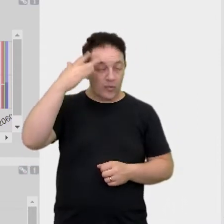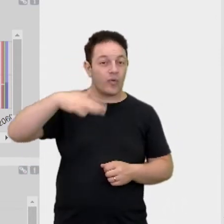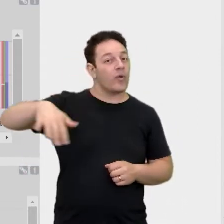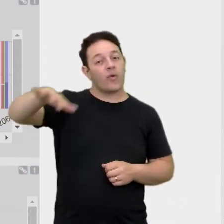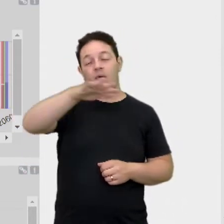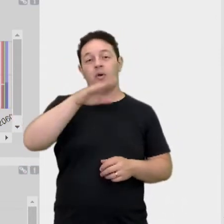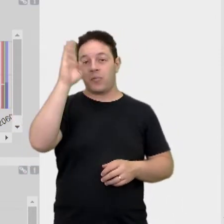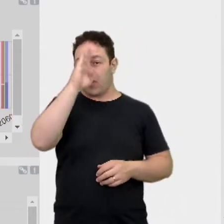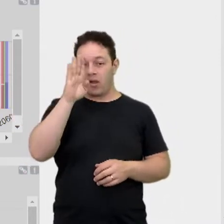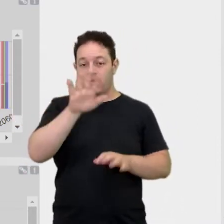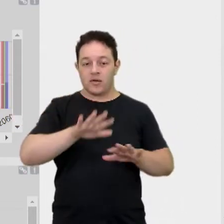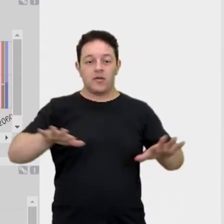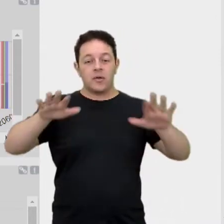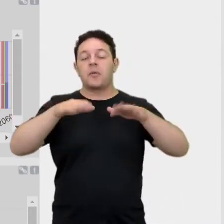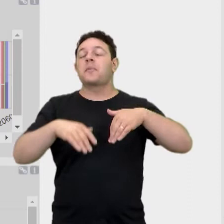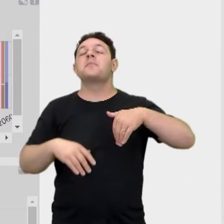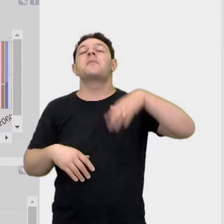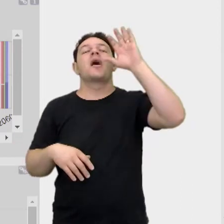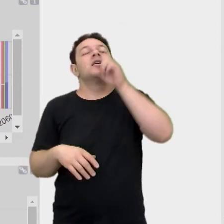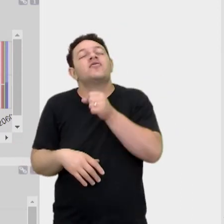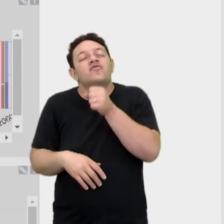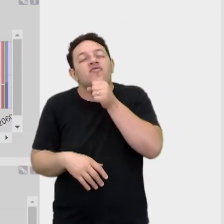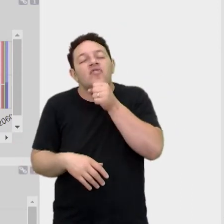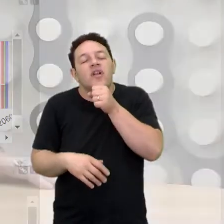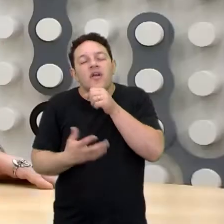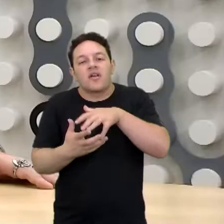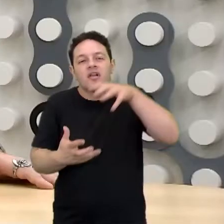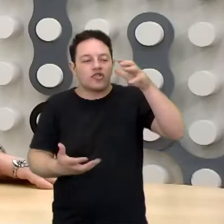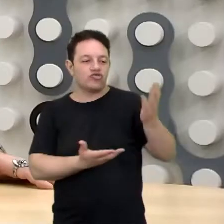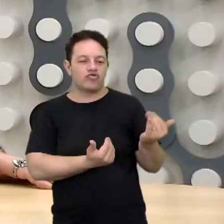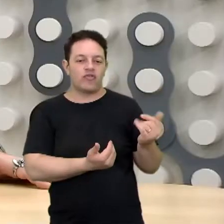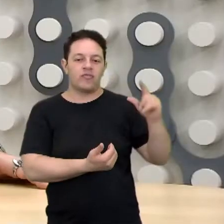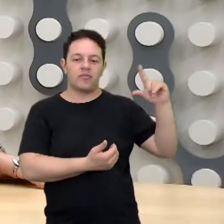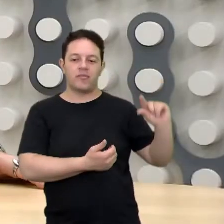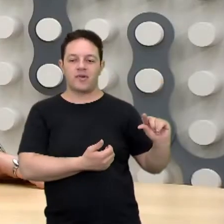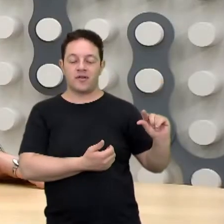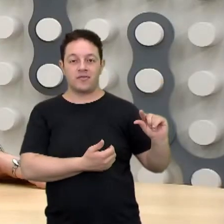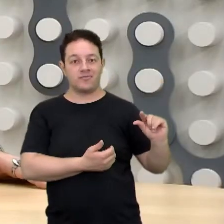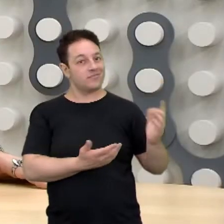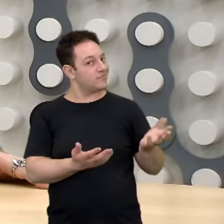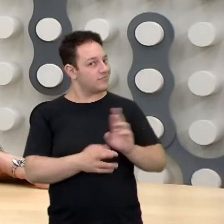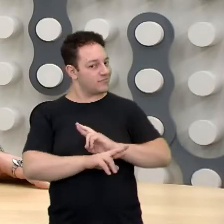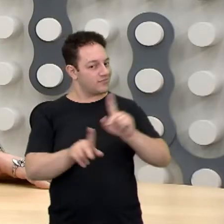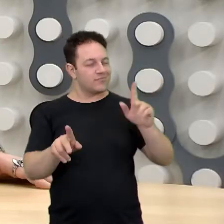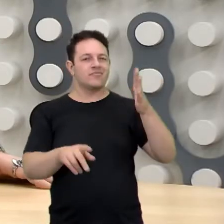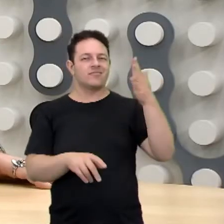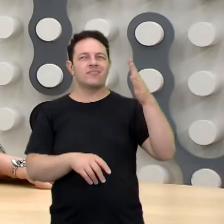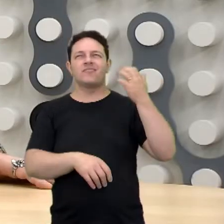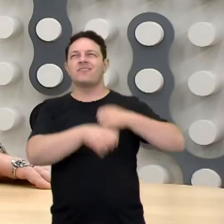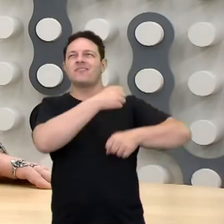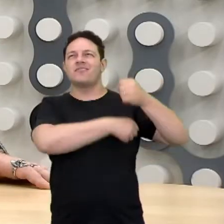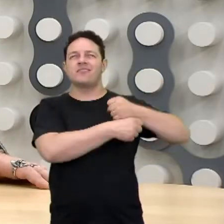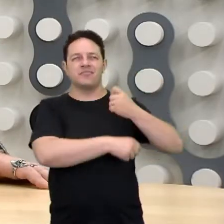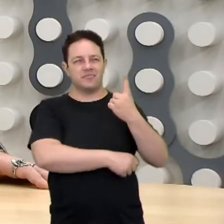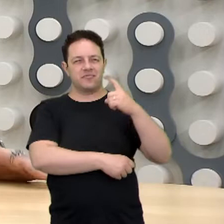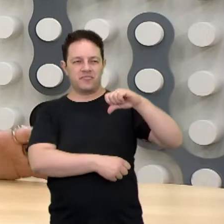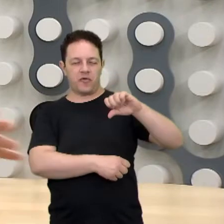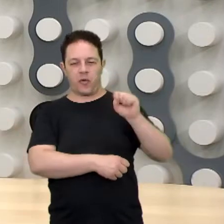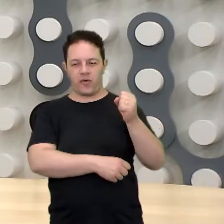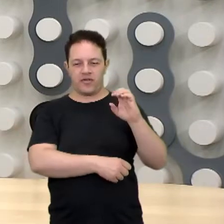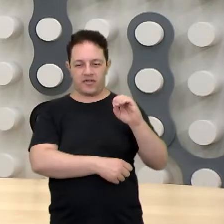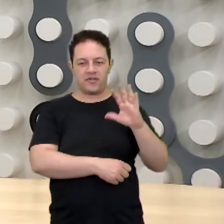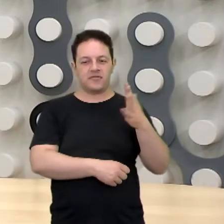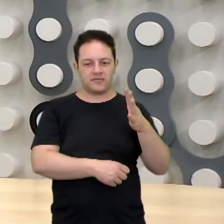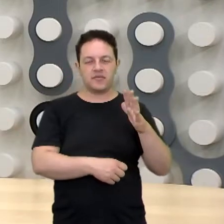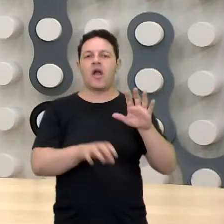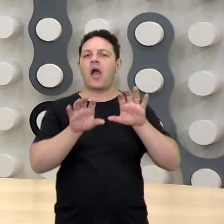no Brasil, né? Uma coisa que não acontece, né? O Brasil, até a década de meados de 1980, mais ou menos, era conhecido